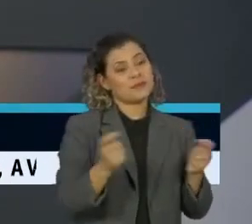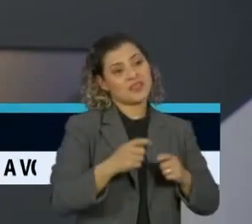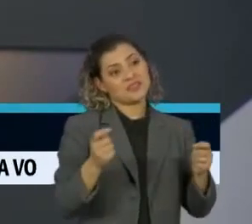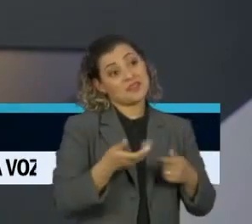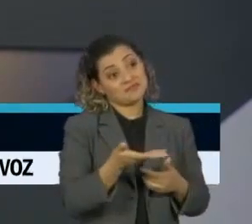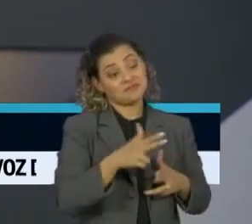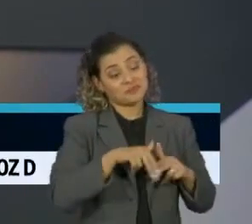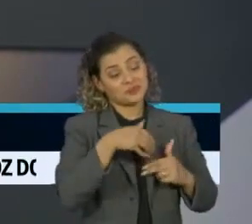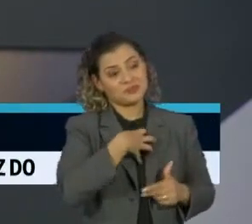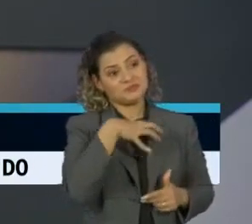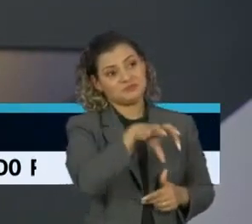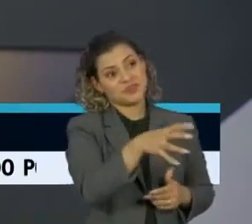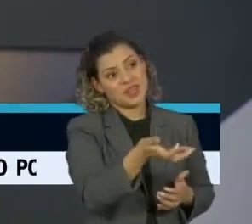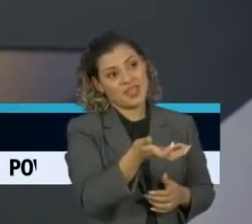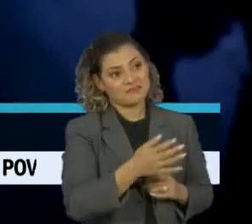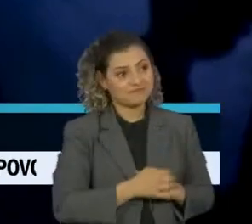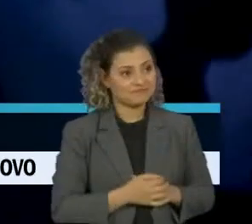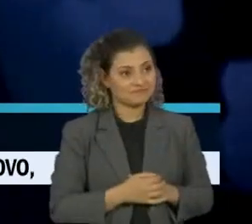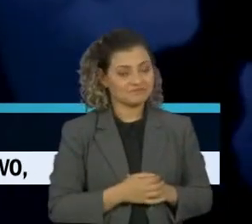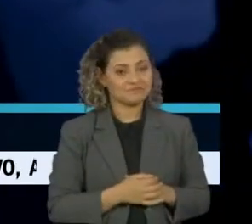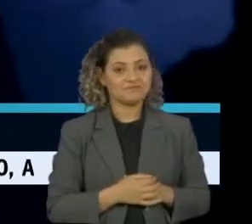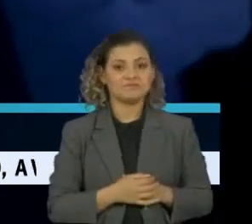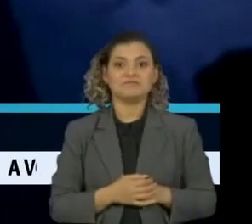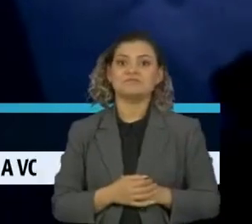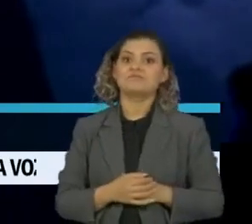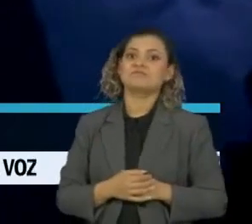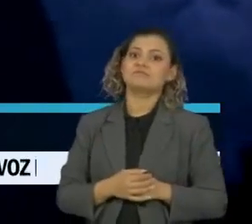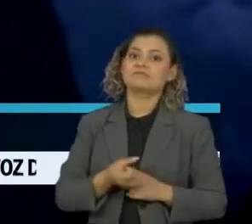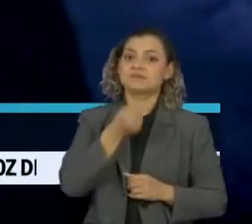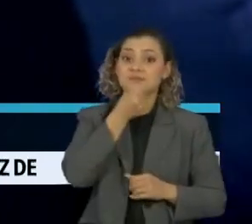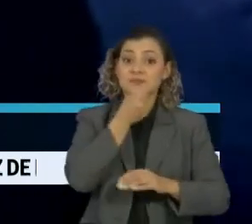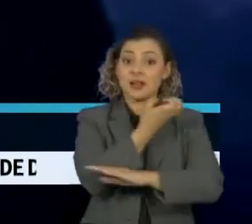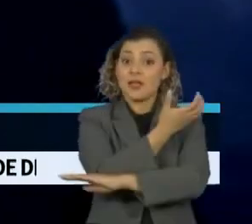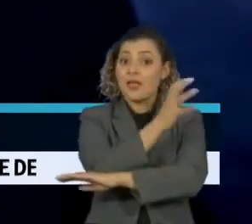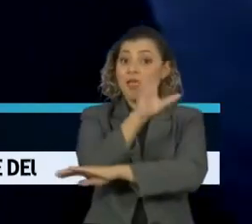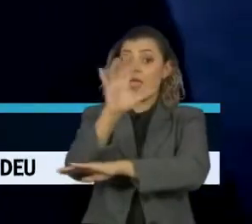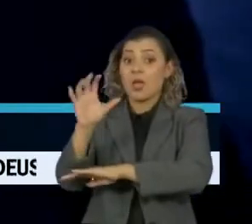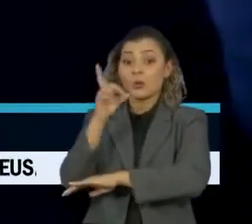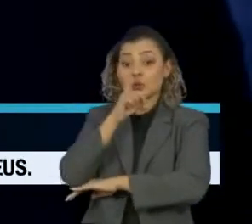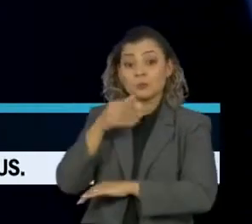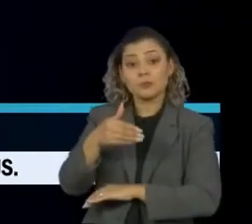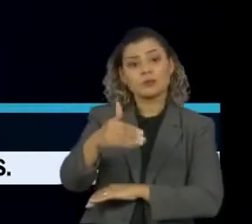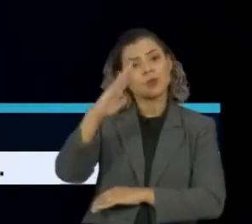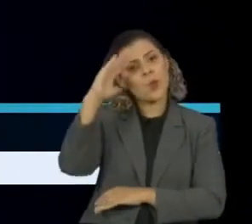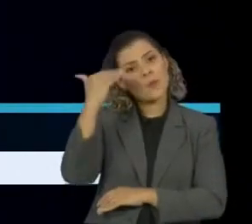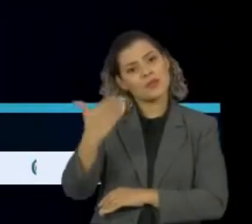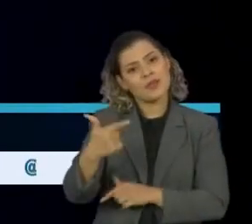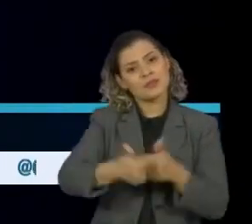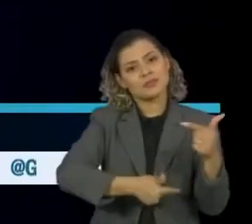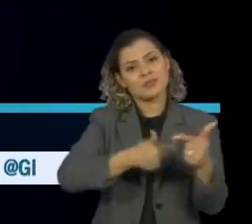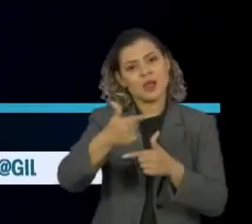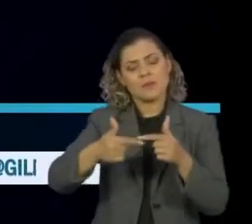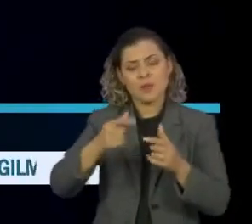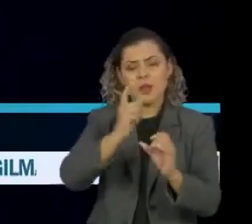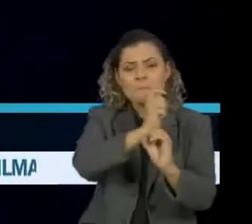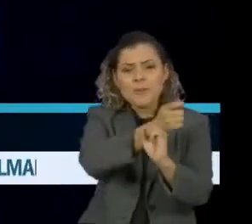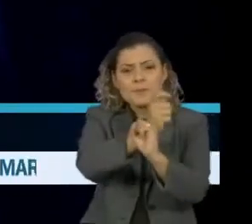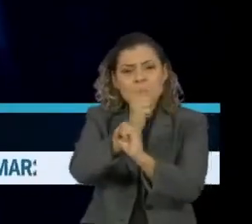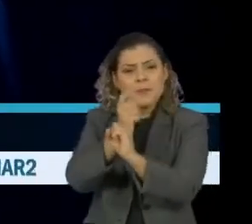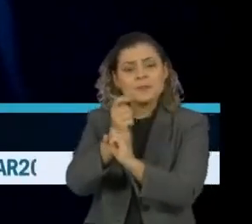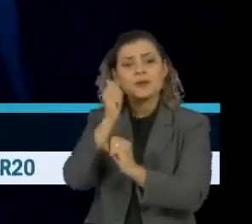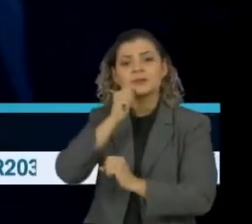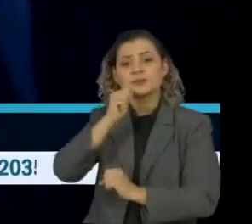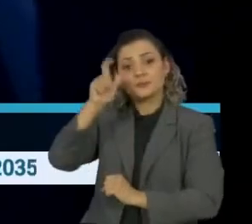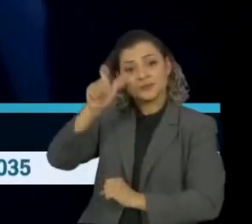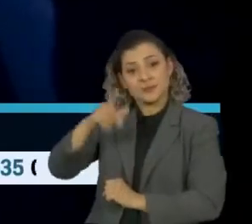da pandemia para o mundo. O Repórter Eco deste domingo faz uma homenagem ao trabalho arqueológico da